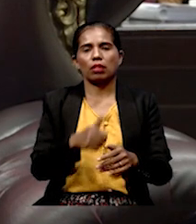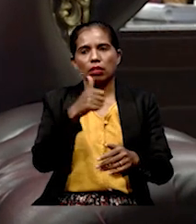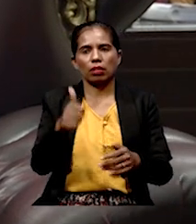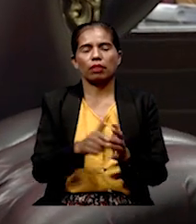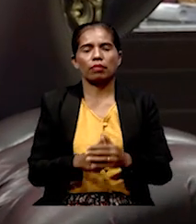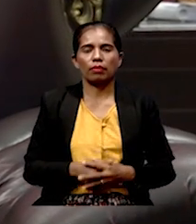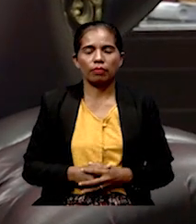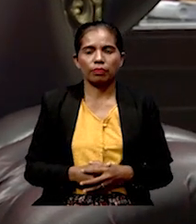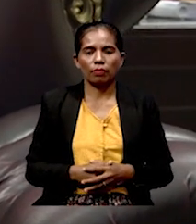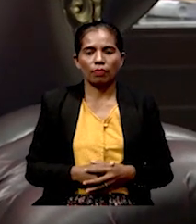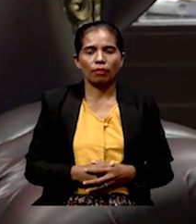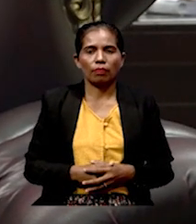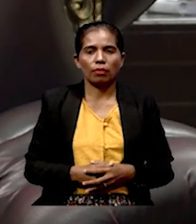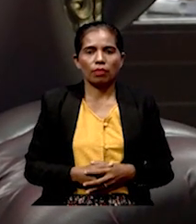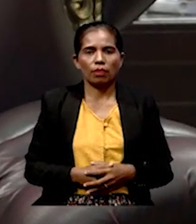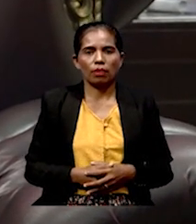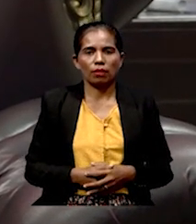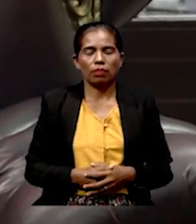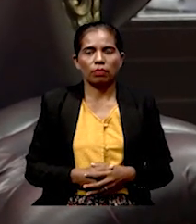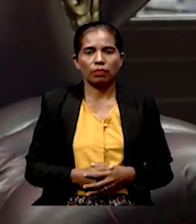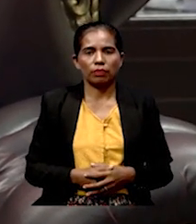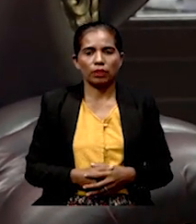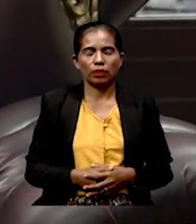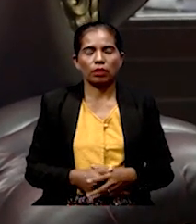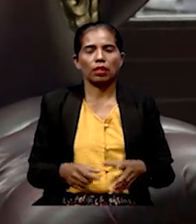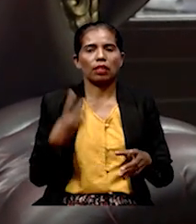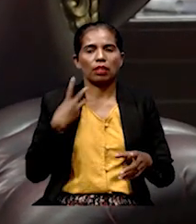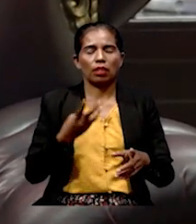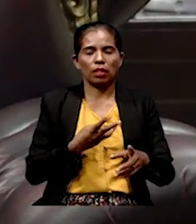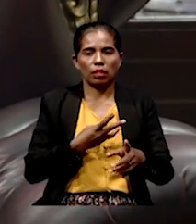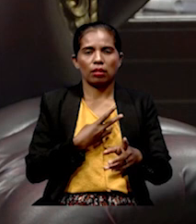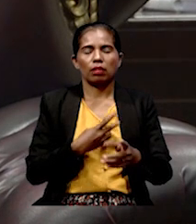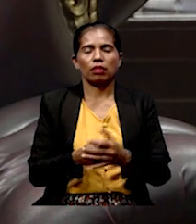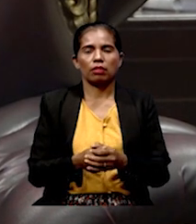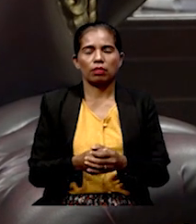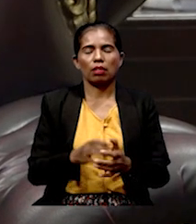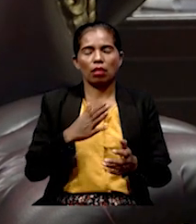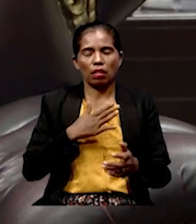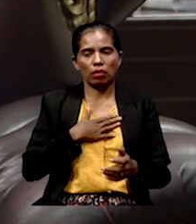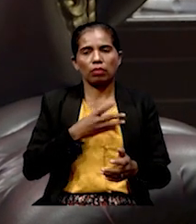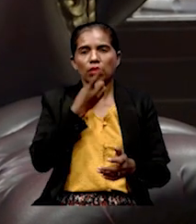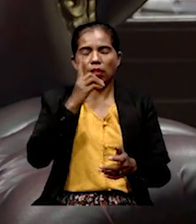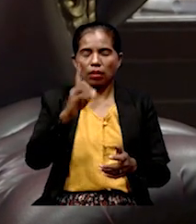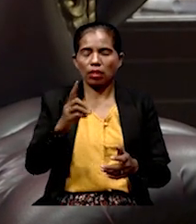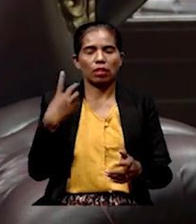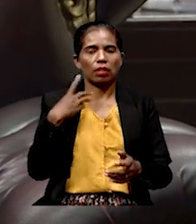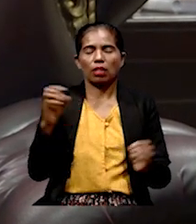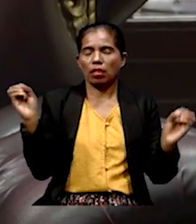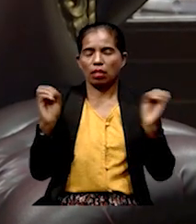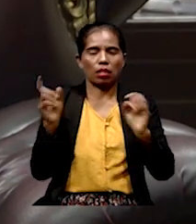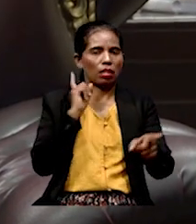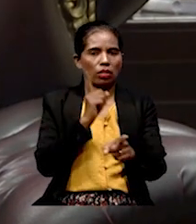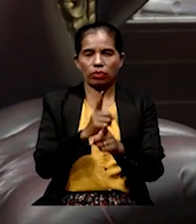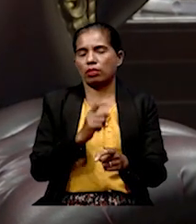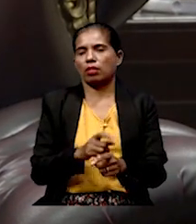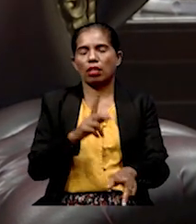zetia portanto ne costumi de ne portanto hago ato declara kata ki dene la los e ema ser